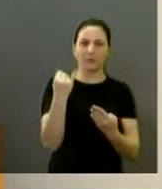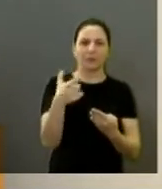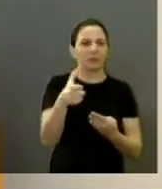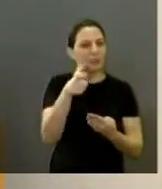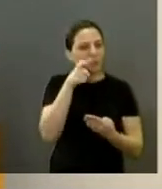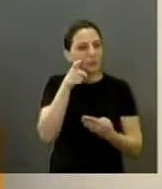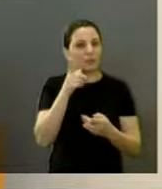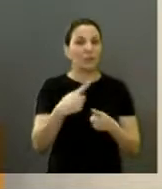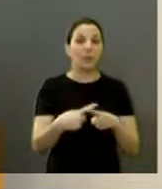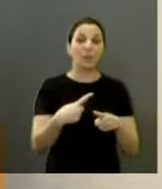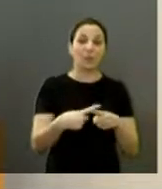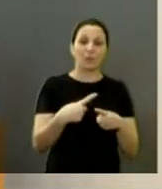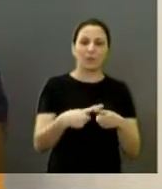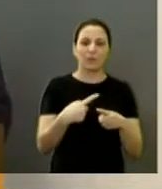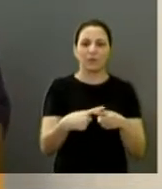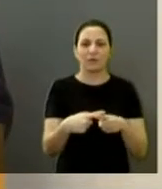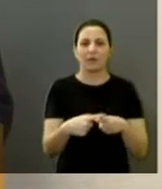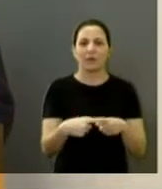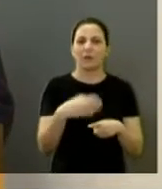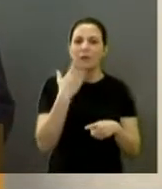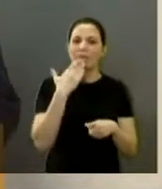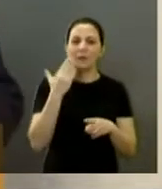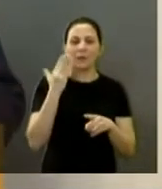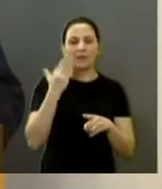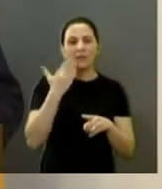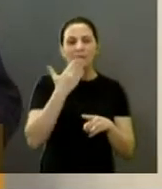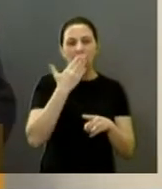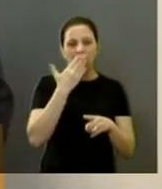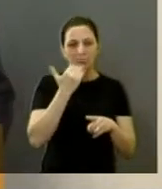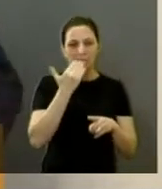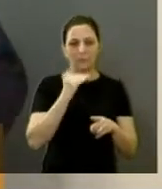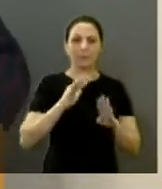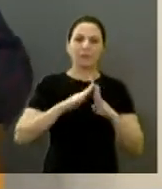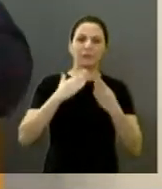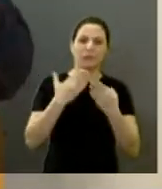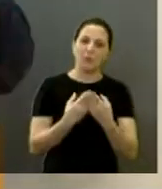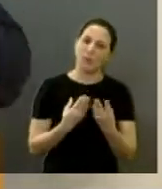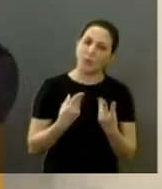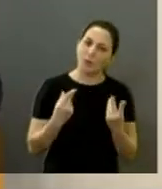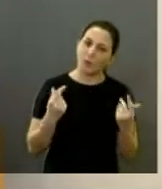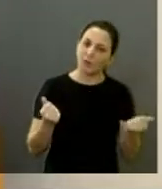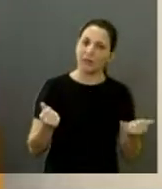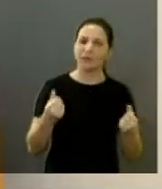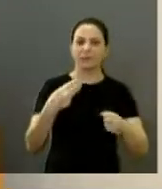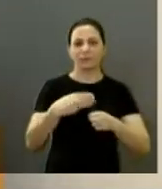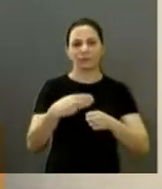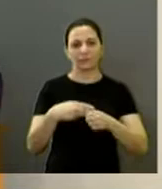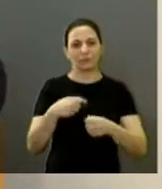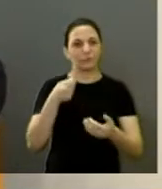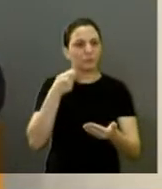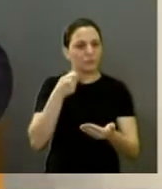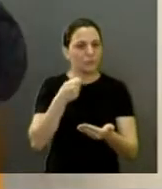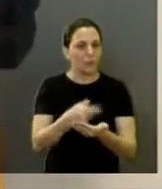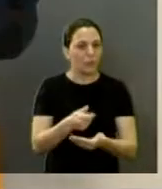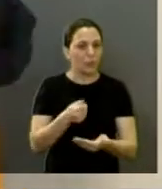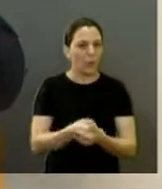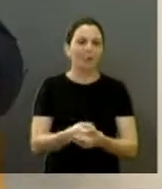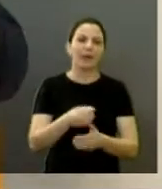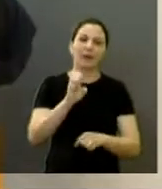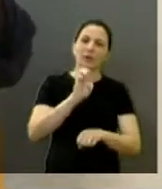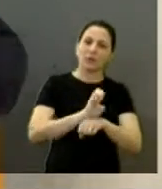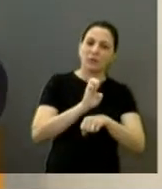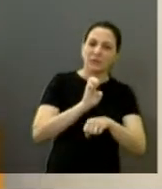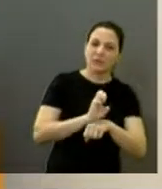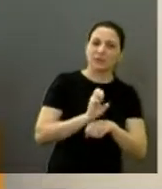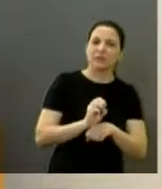onde o pequeno a merenda escolar que dá qualidade para além do município comprar esses e não só município como estado que